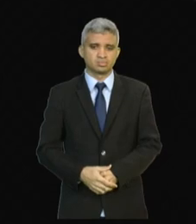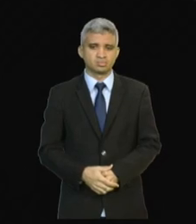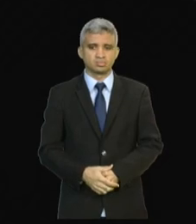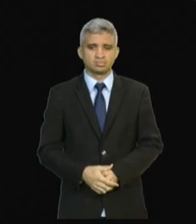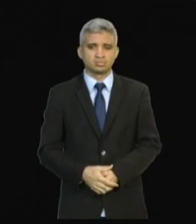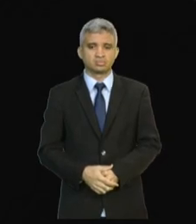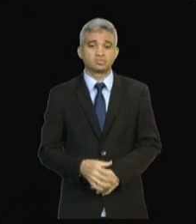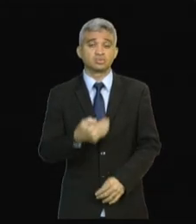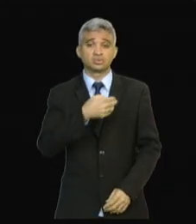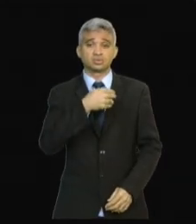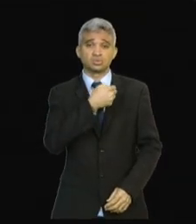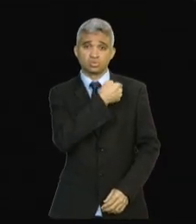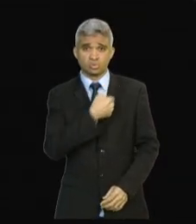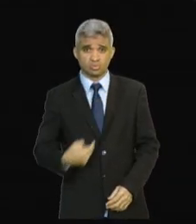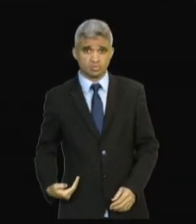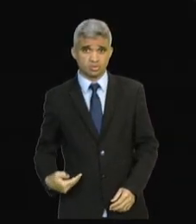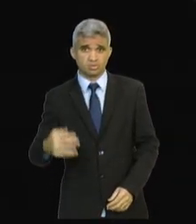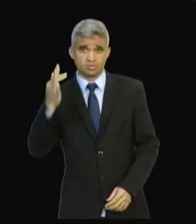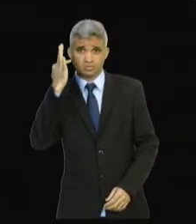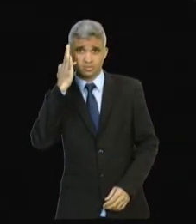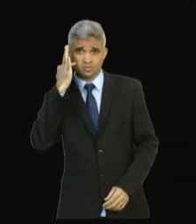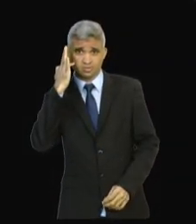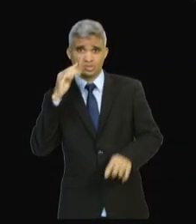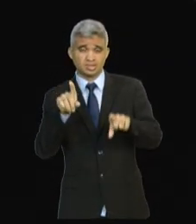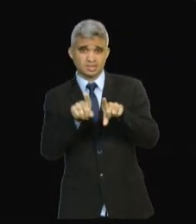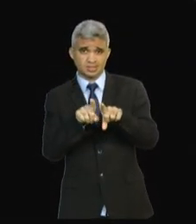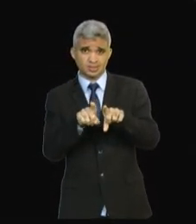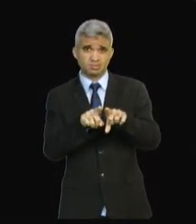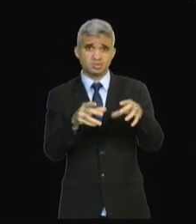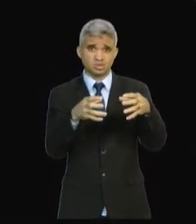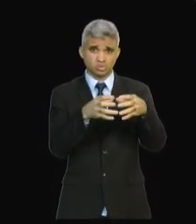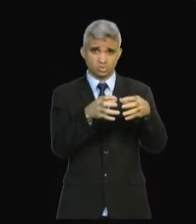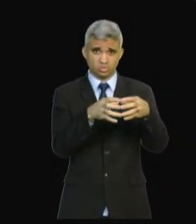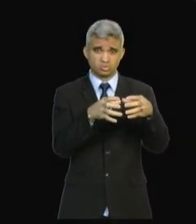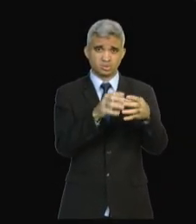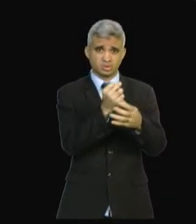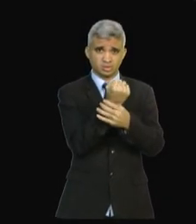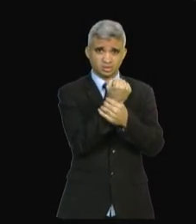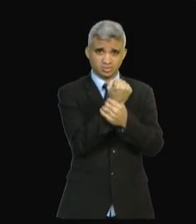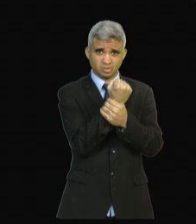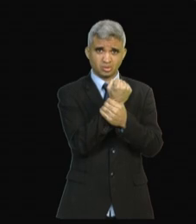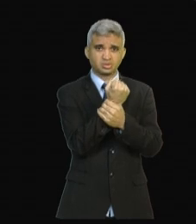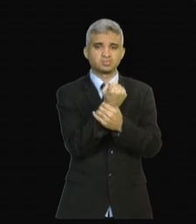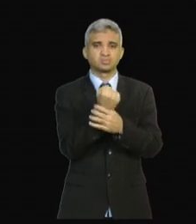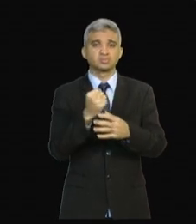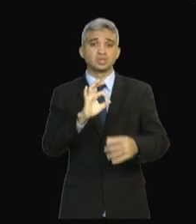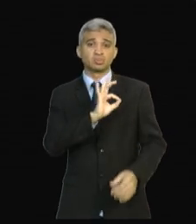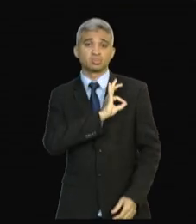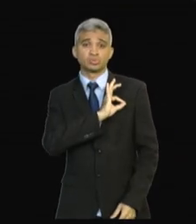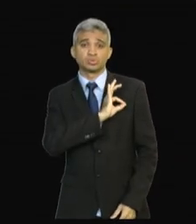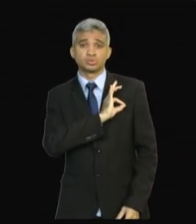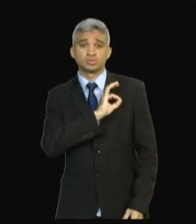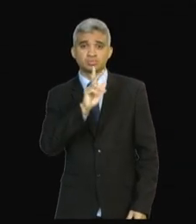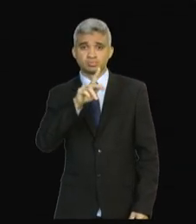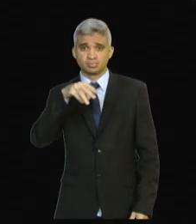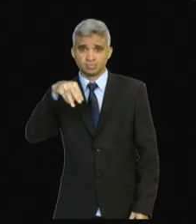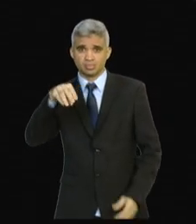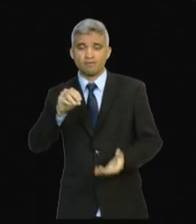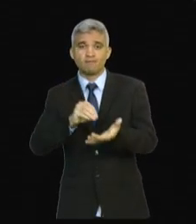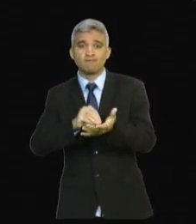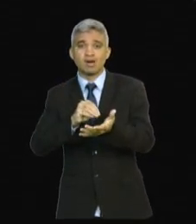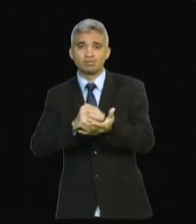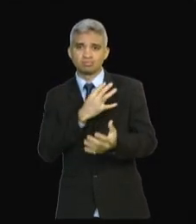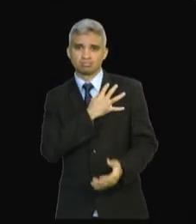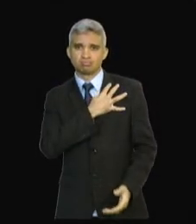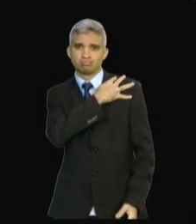governador Flávio Dino e também os órgãos de segurança, para a falta de comando da Polícia Militar. A Polícia Militar hoje não tem um